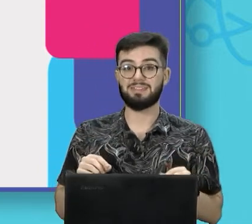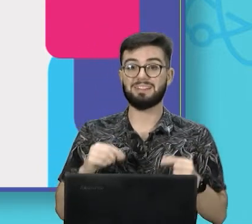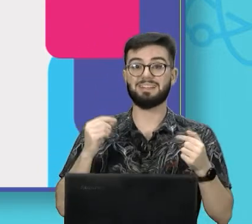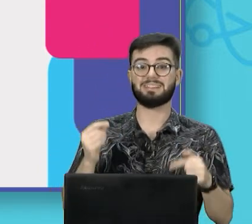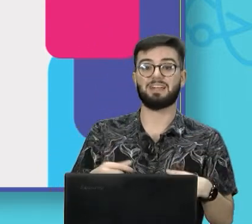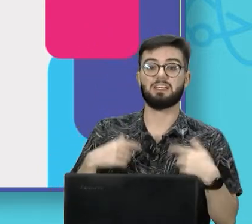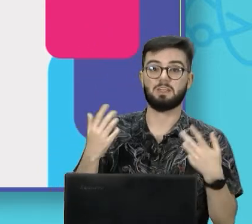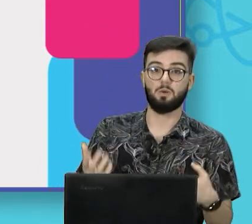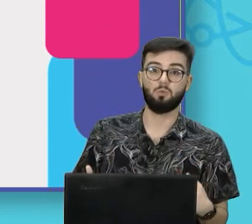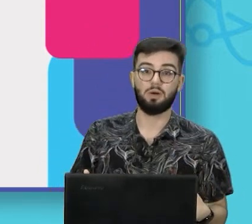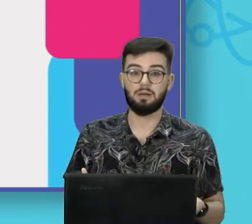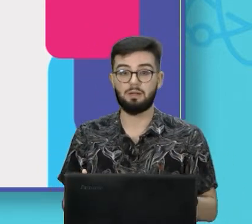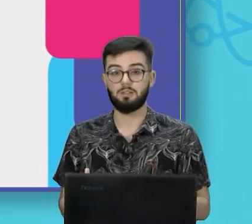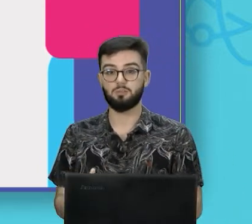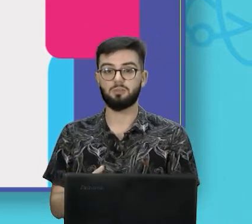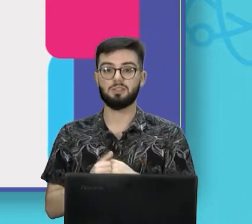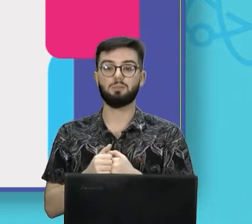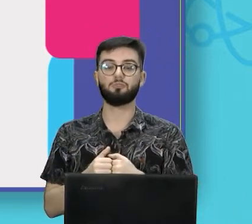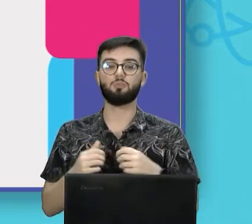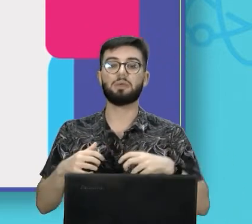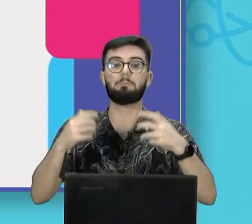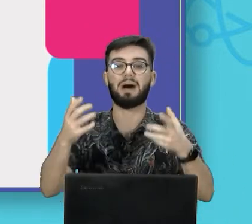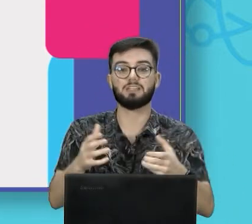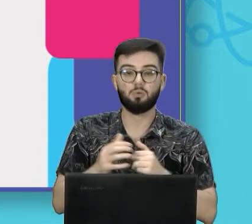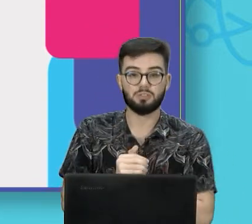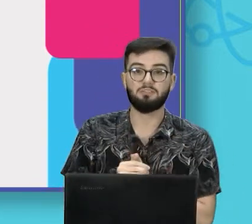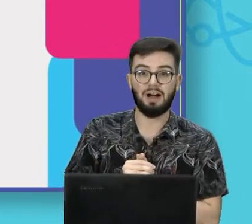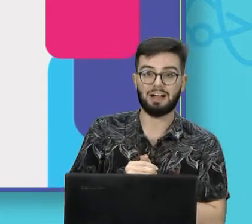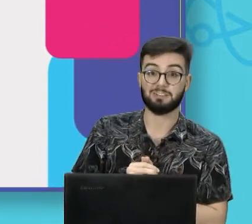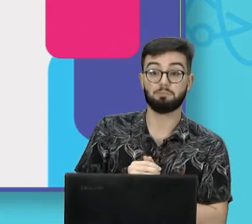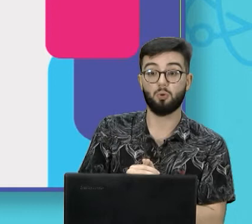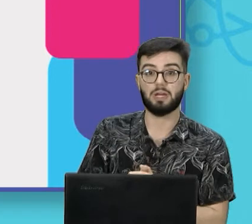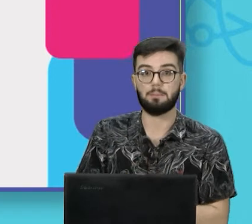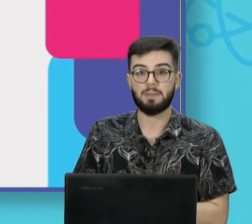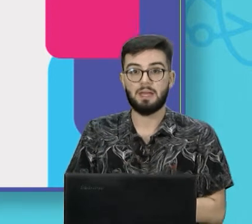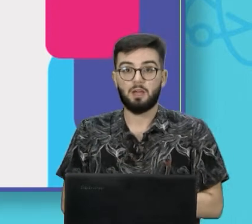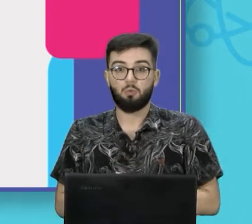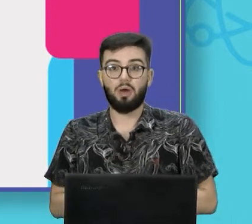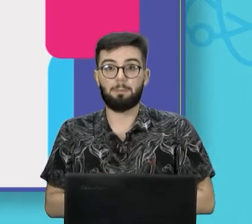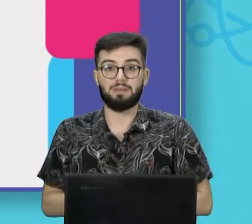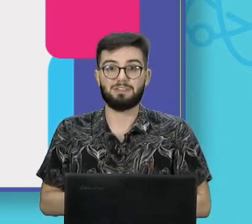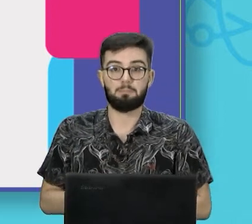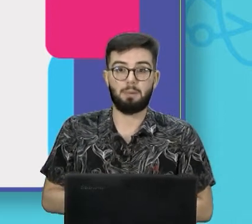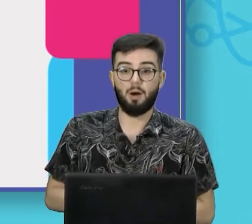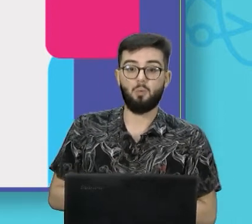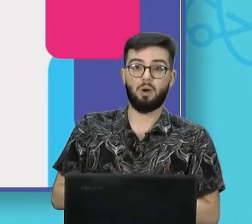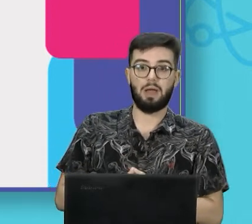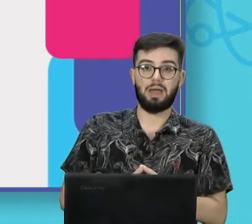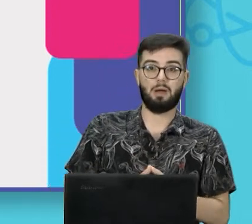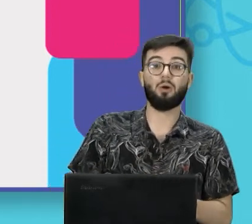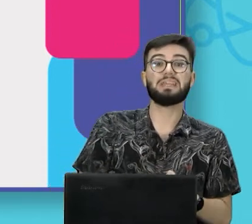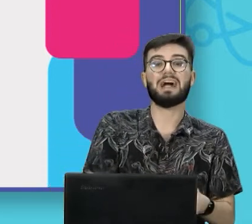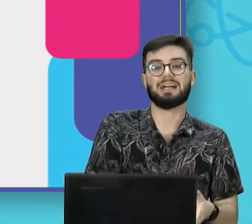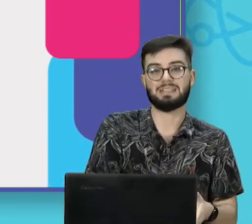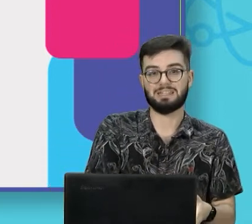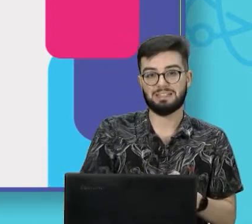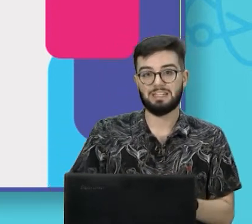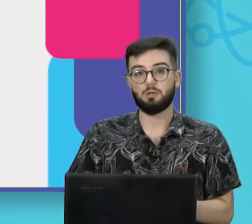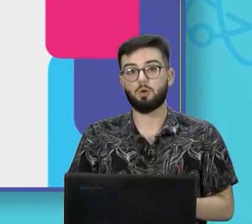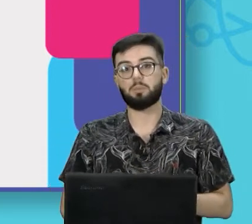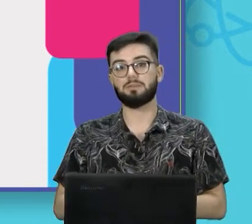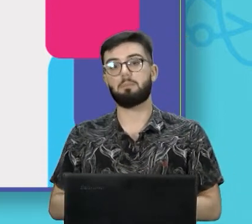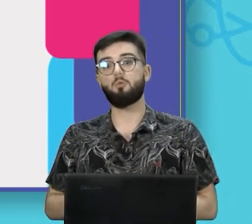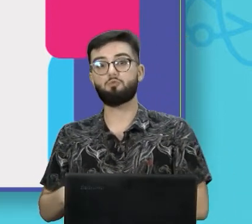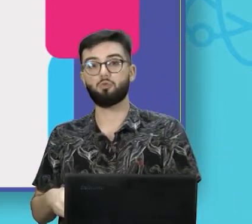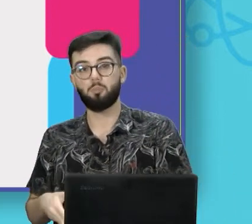vai se lançar então uma Digamos que não embate contra Vargas Por quê Qual era a principal é oligarquia